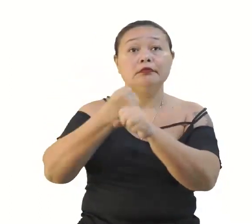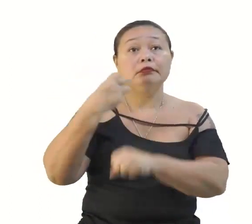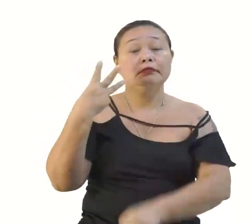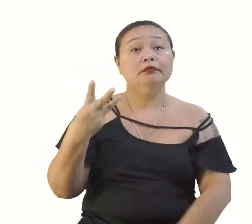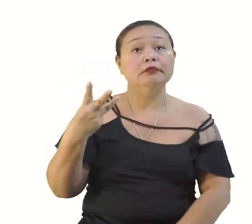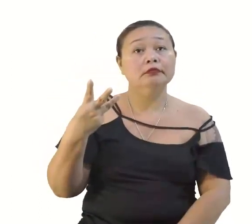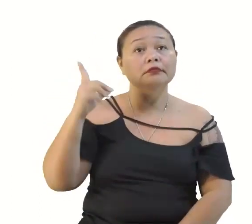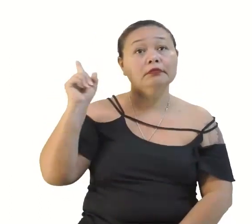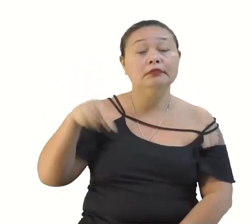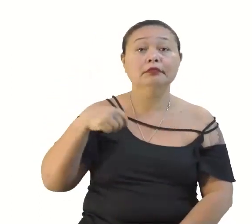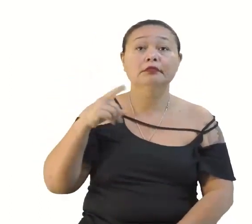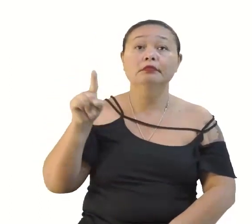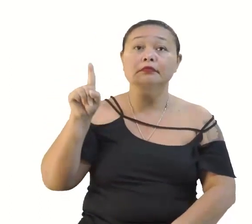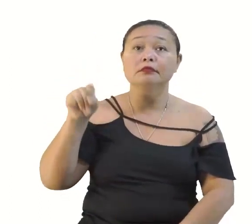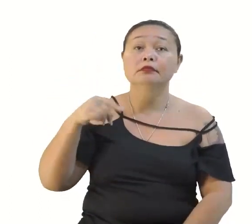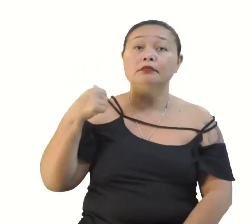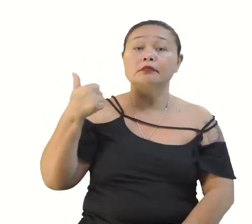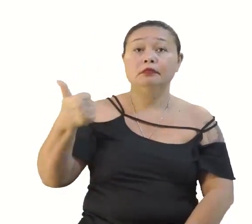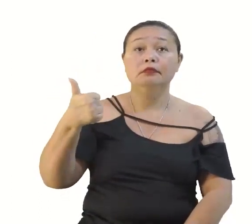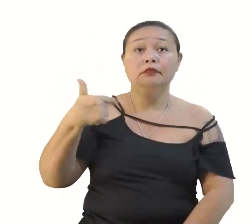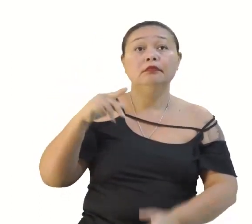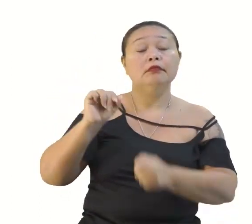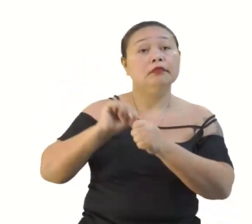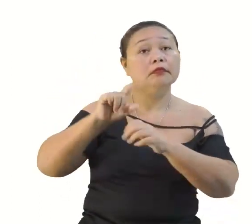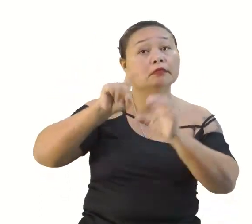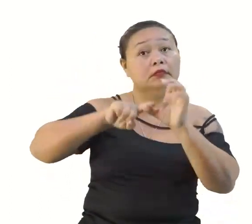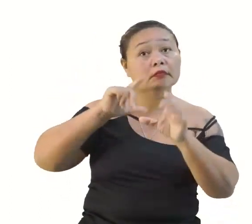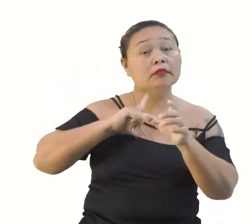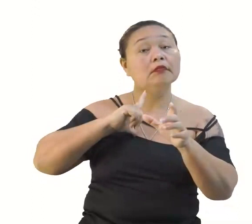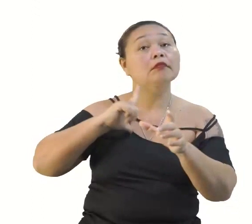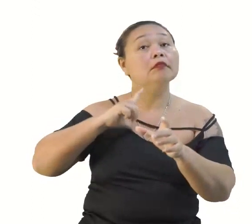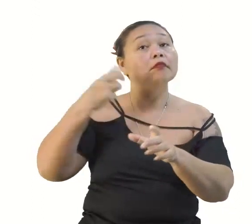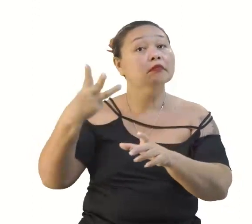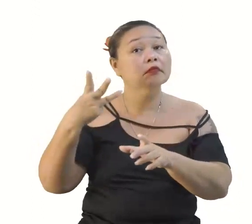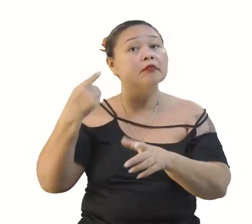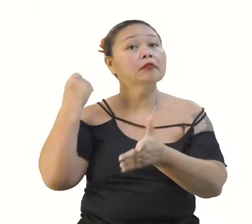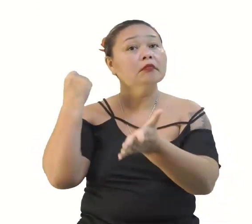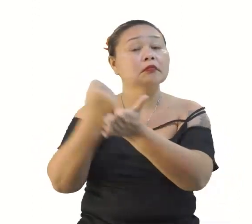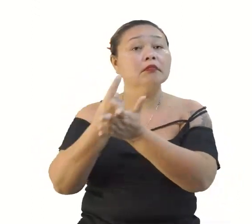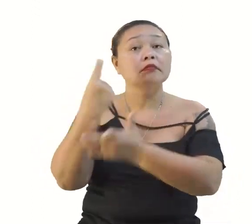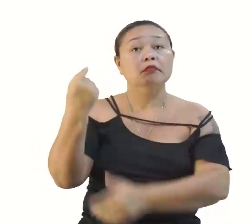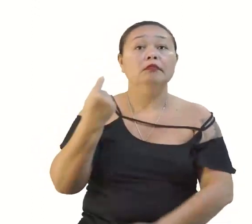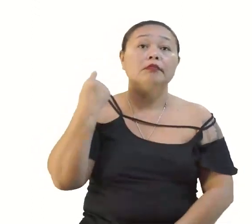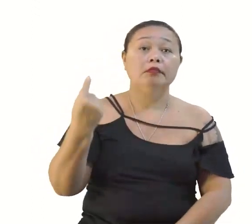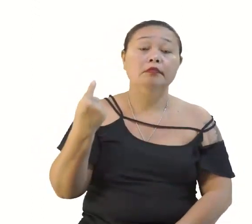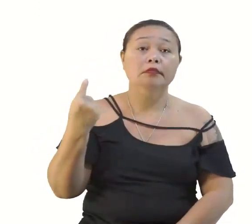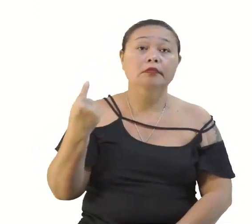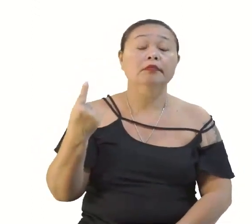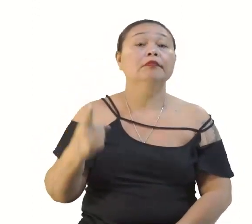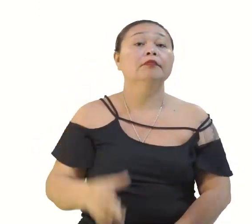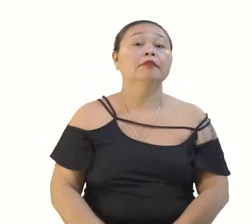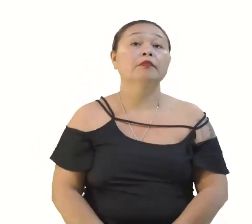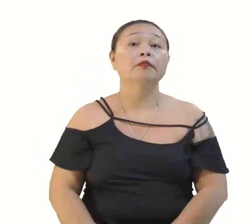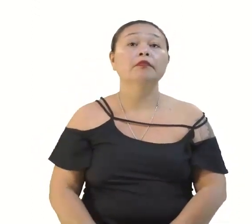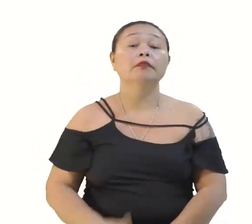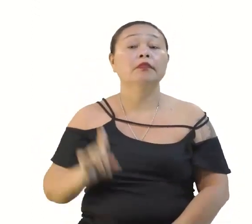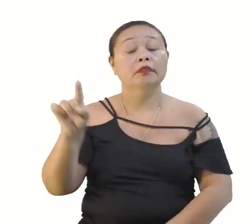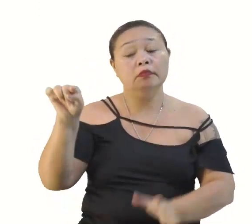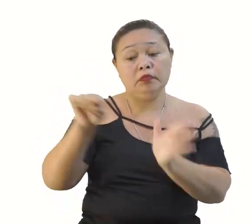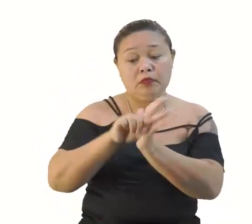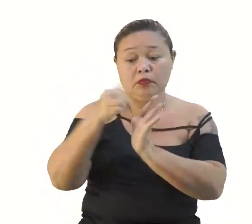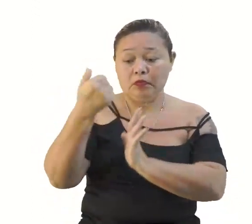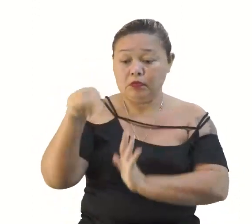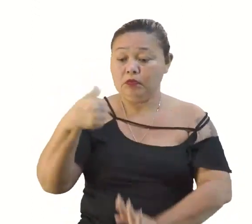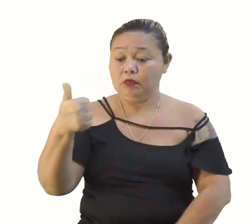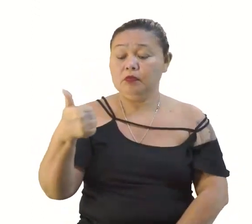3. Fica 1. Tô devendo 2, tenho só 3, não tenho 3 para pagar, ficou 1 de saldo, né? Então, menos